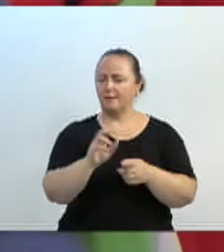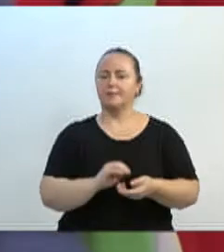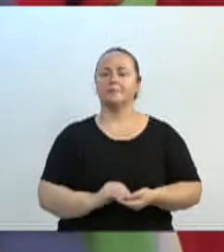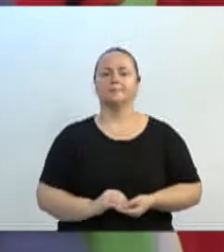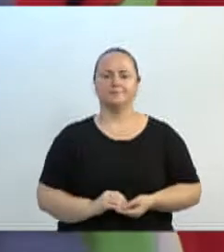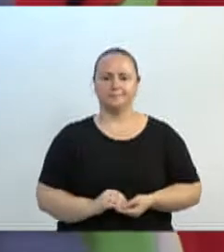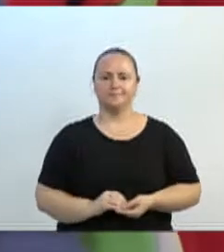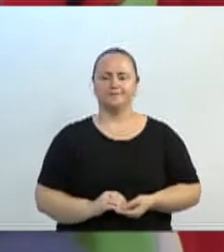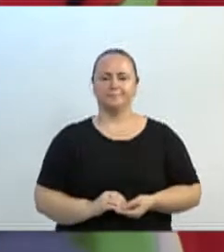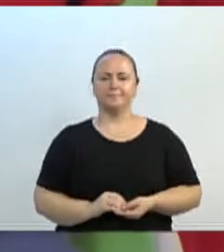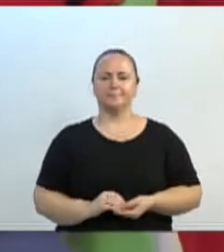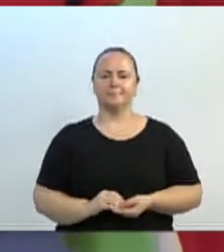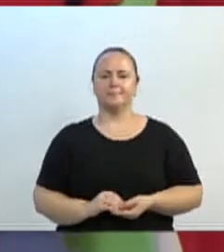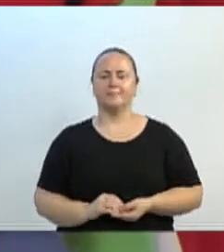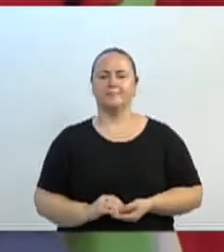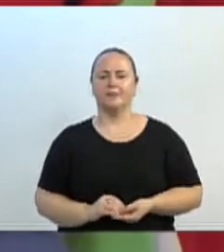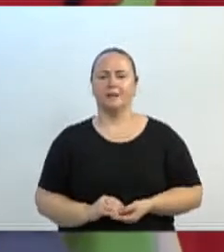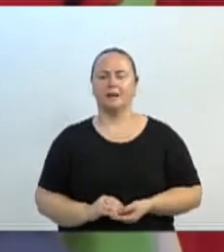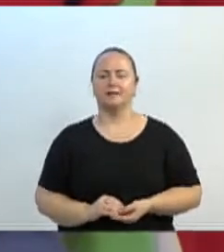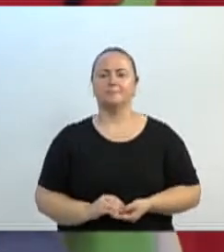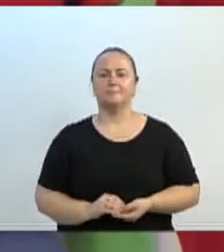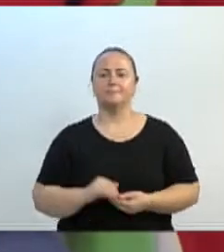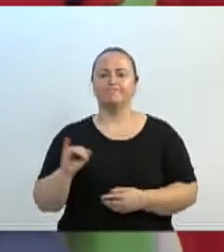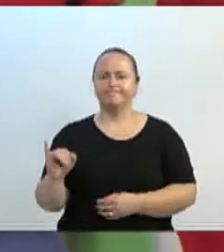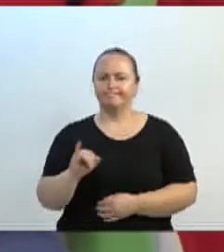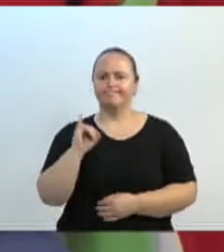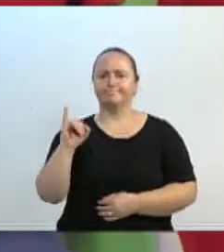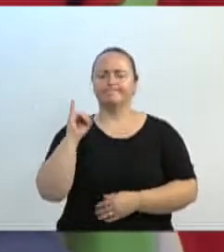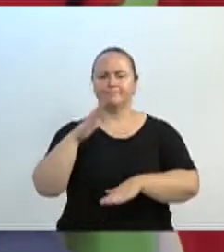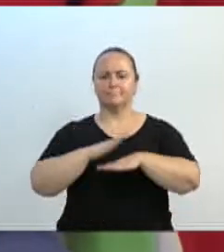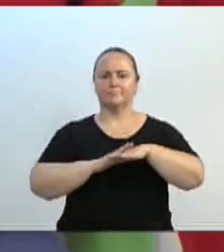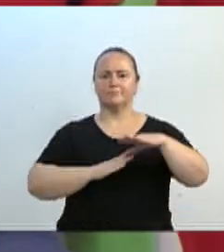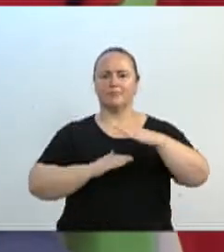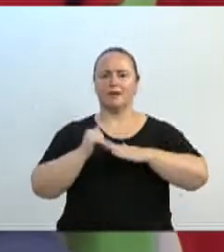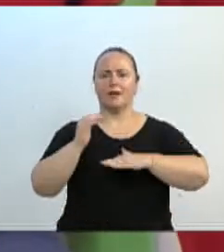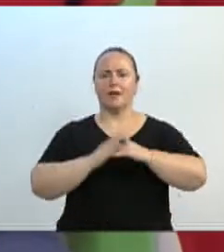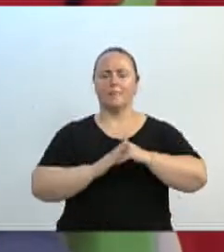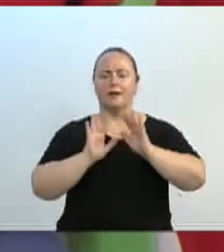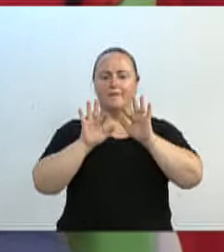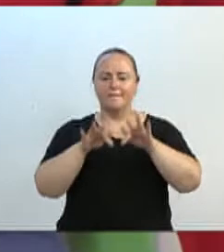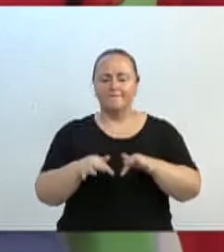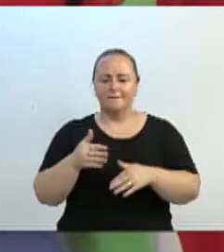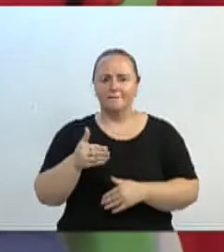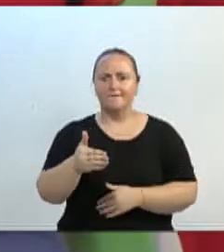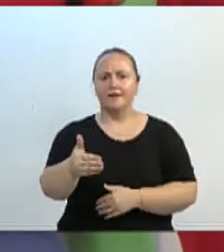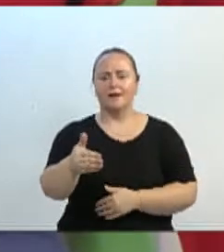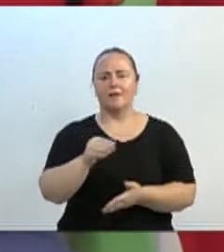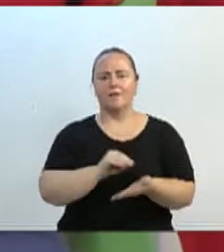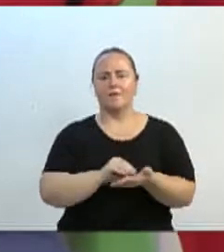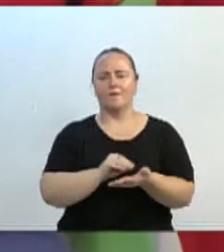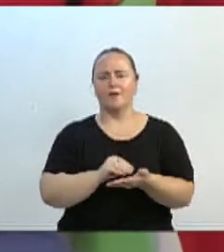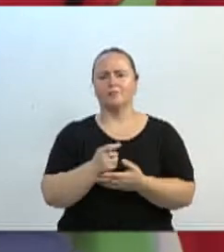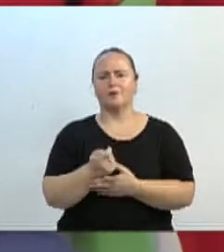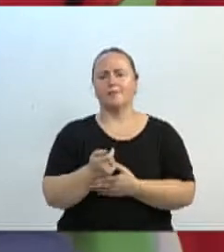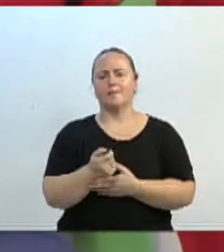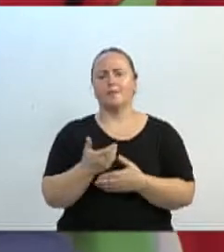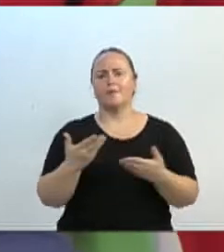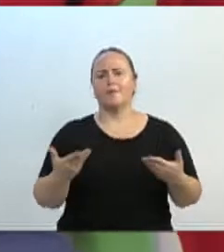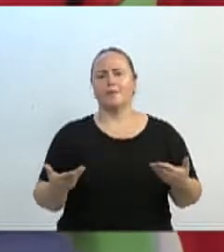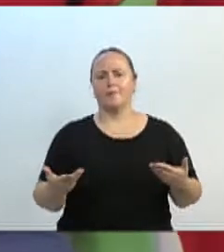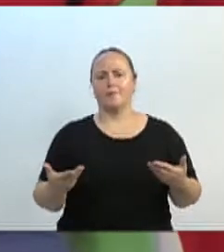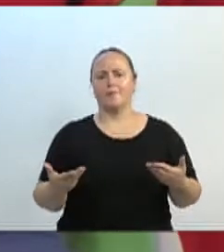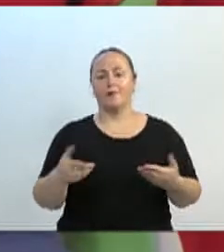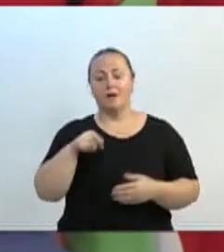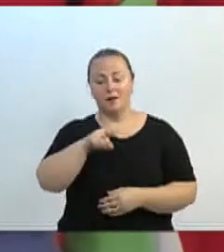obra que nós temos a ser realizada ou terminada dessa forma, se alguns podem entender, porque parte da Walter Berner